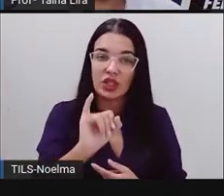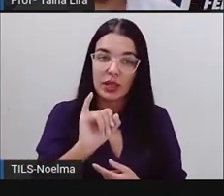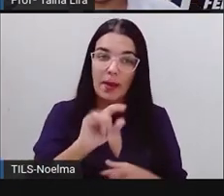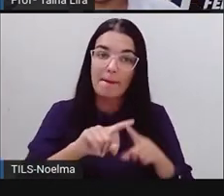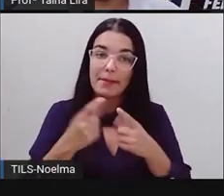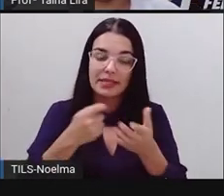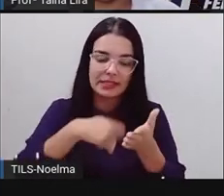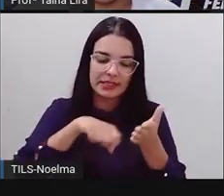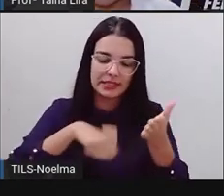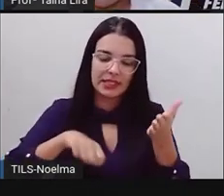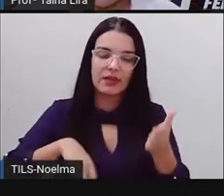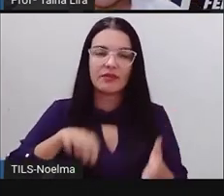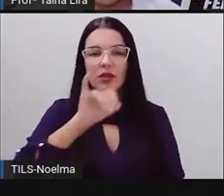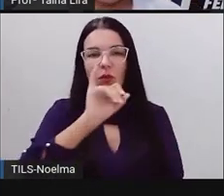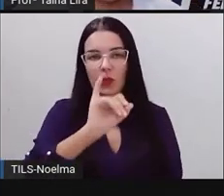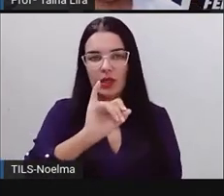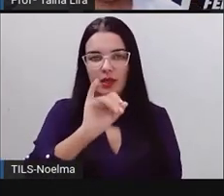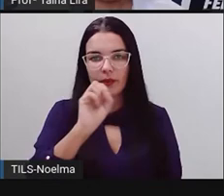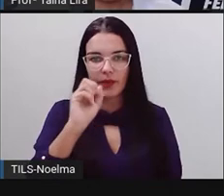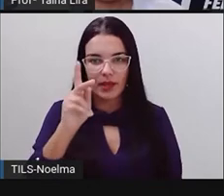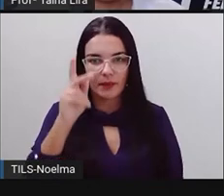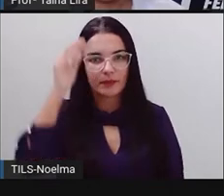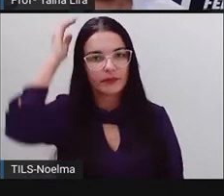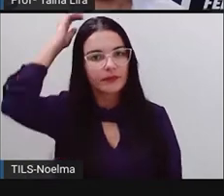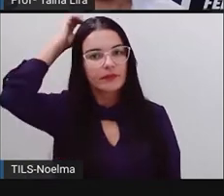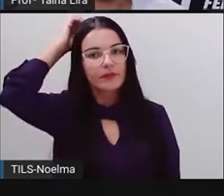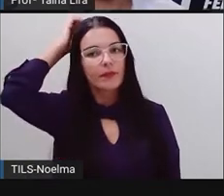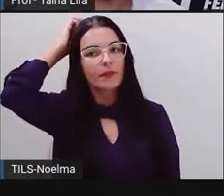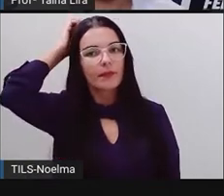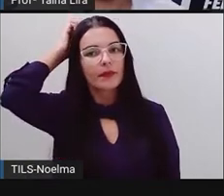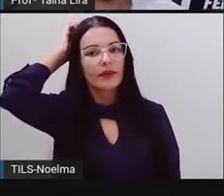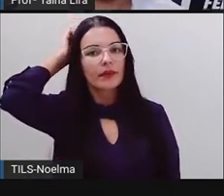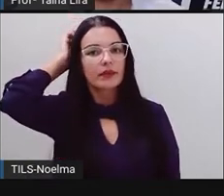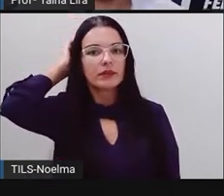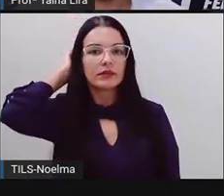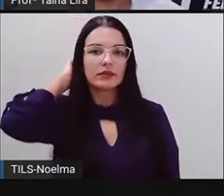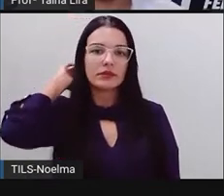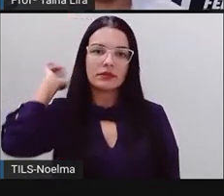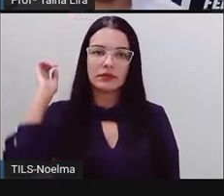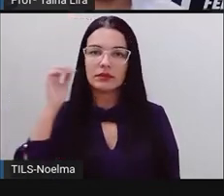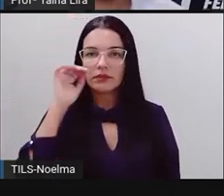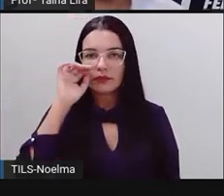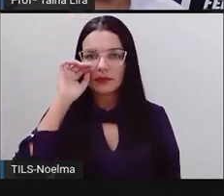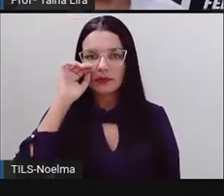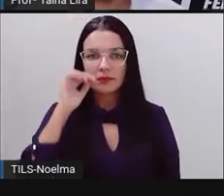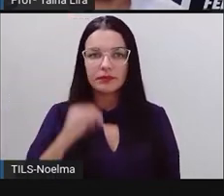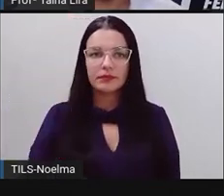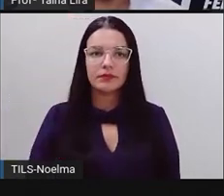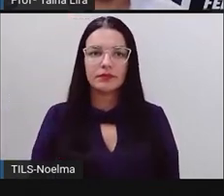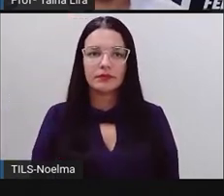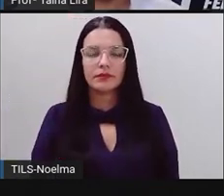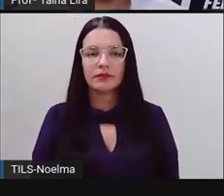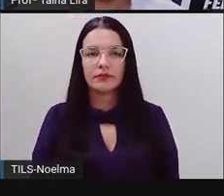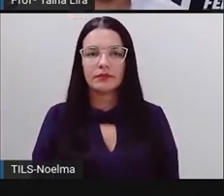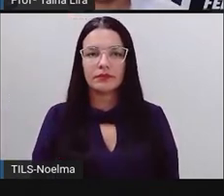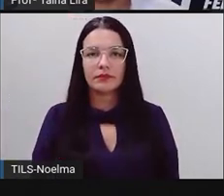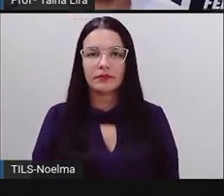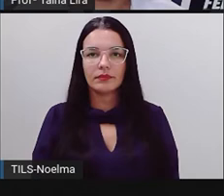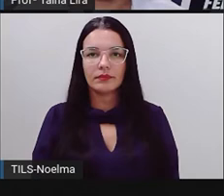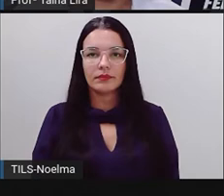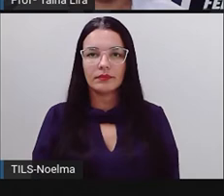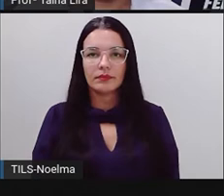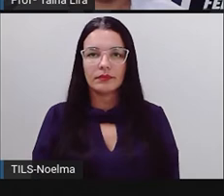letra é Tá bom olha lá nós temos agora aqui ó vamos